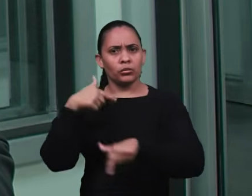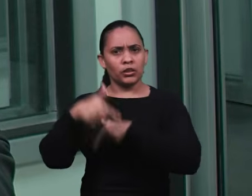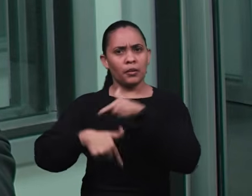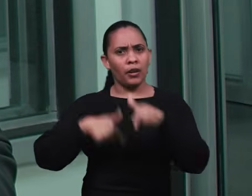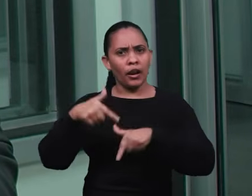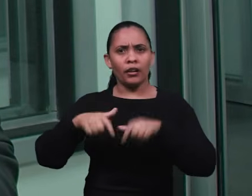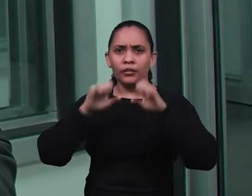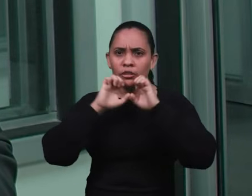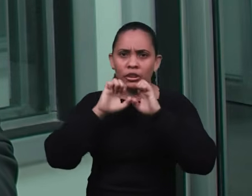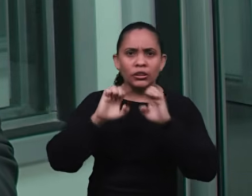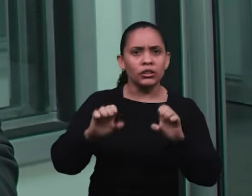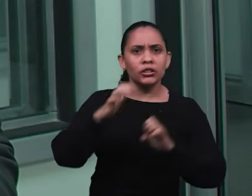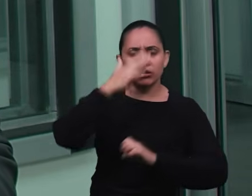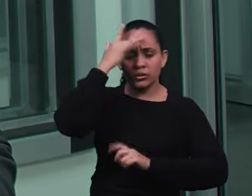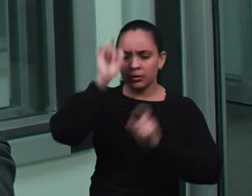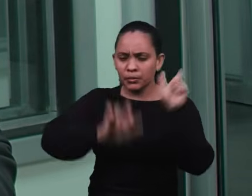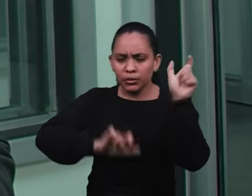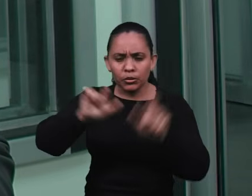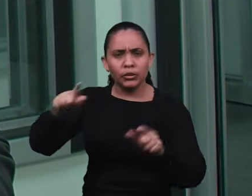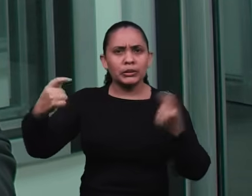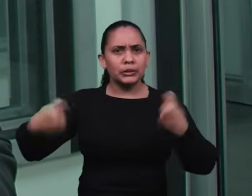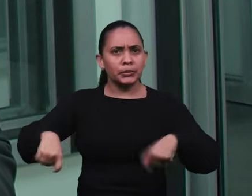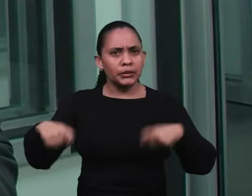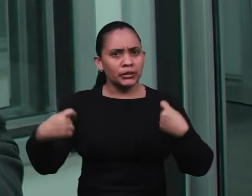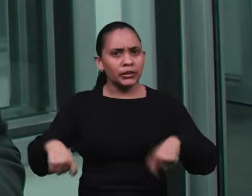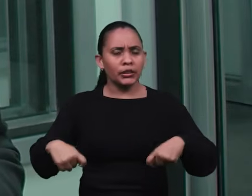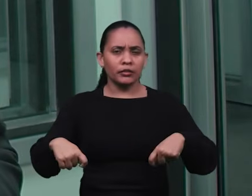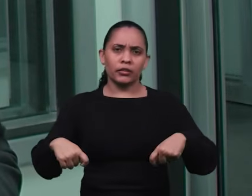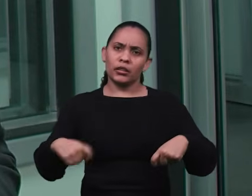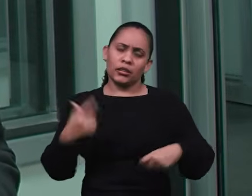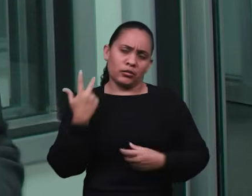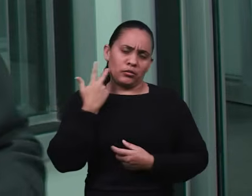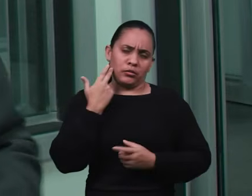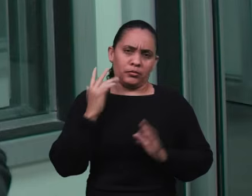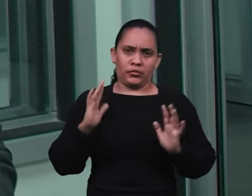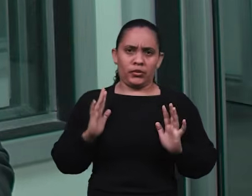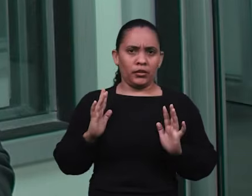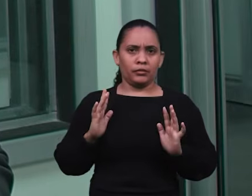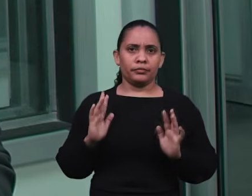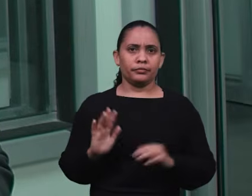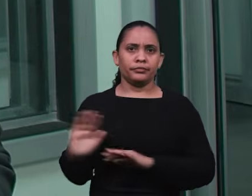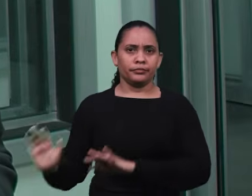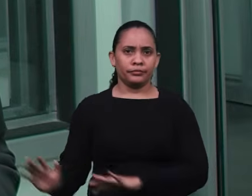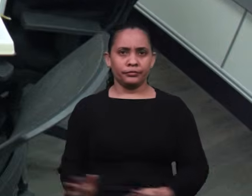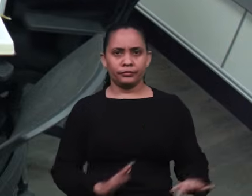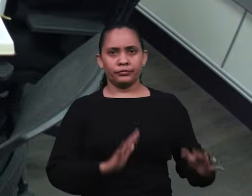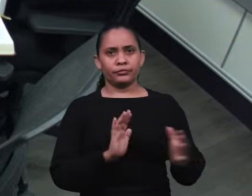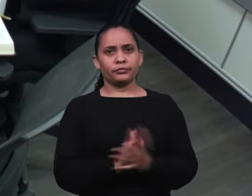precisa, em pessoas, irmãos, né? Isso é natural do ser humano, que precisa ser feito.